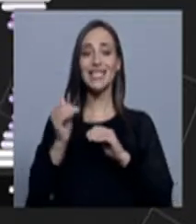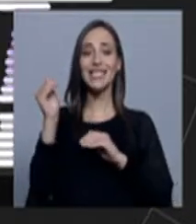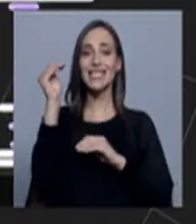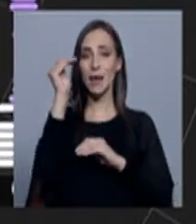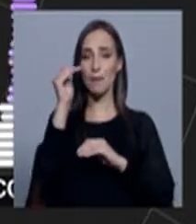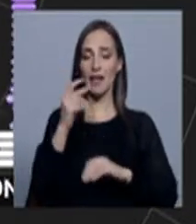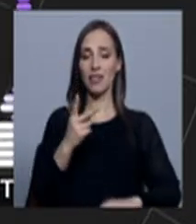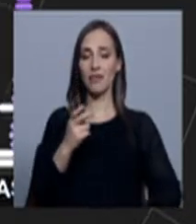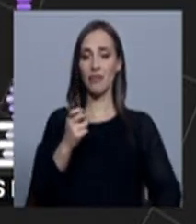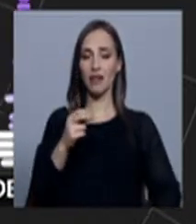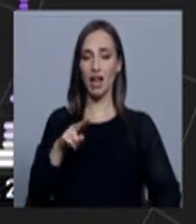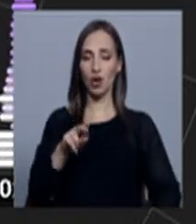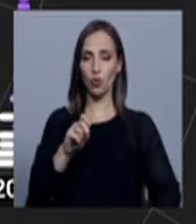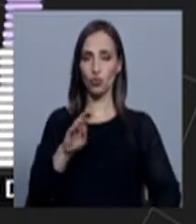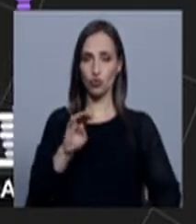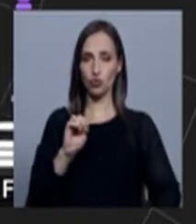e